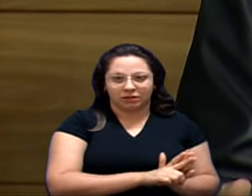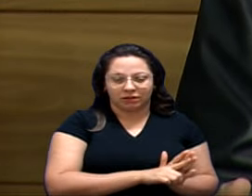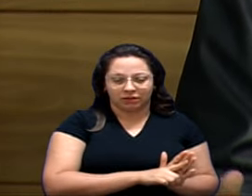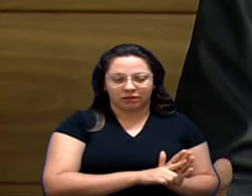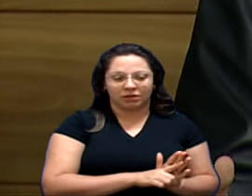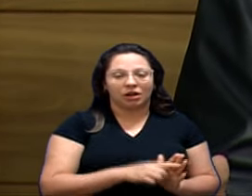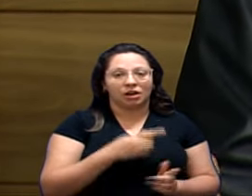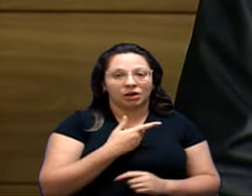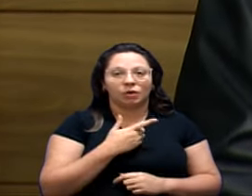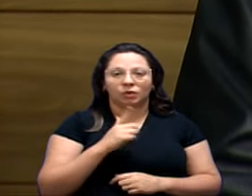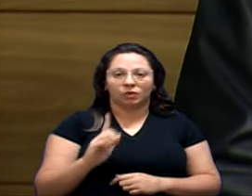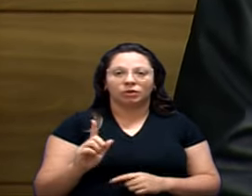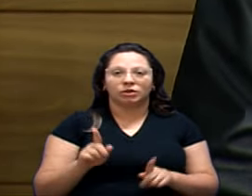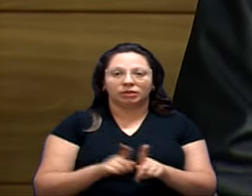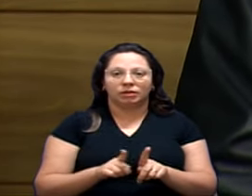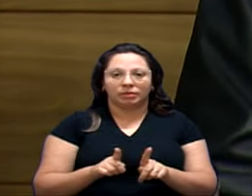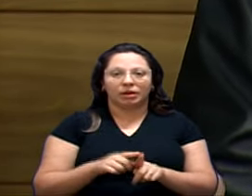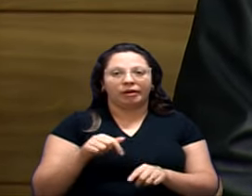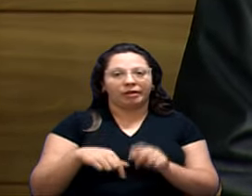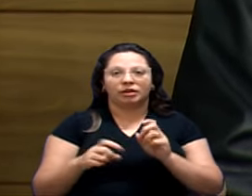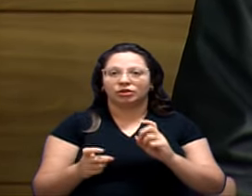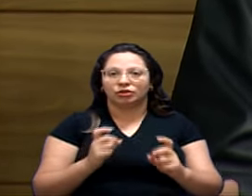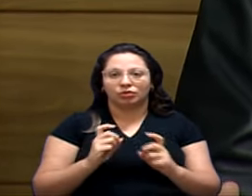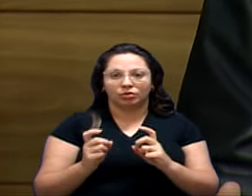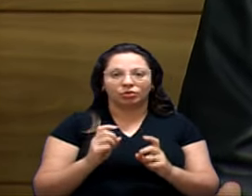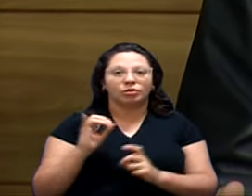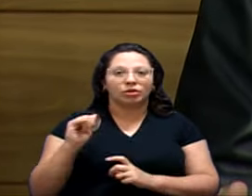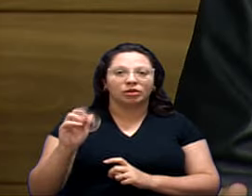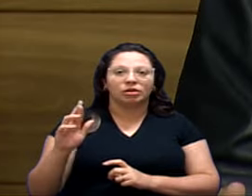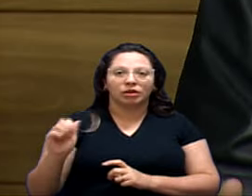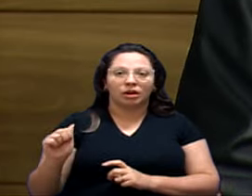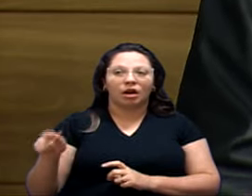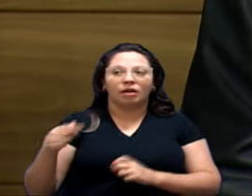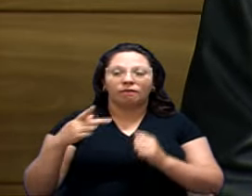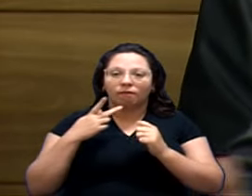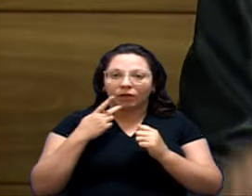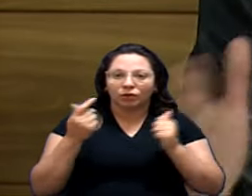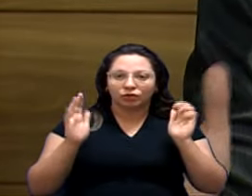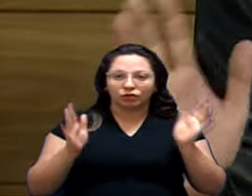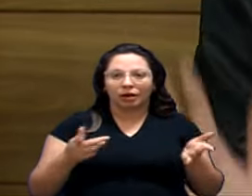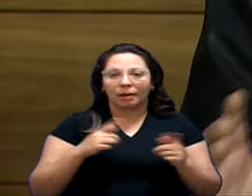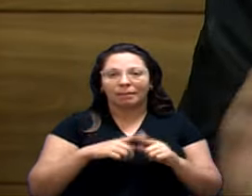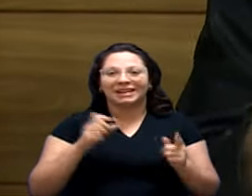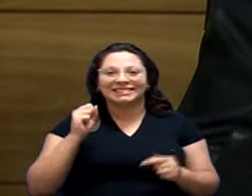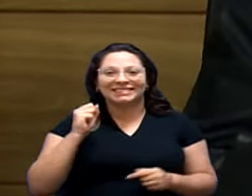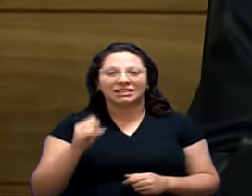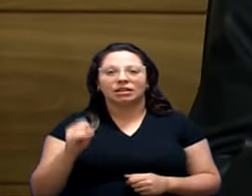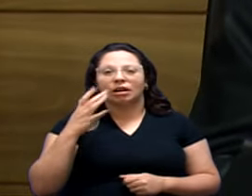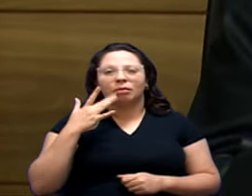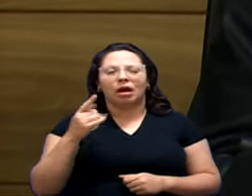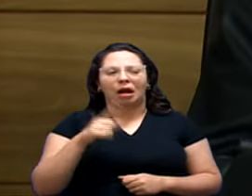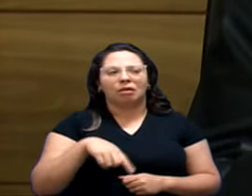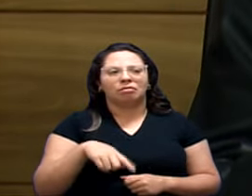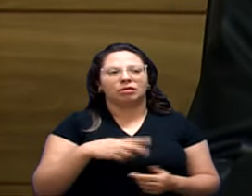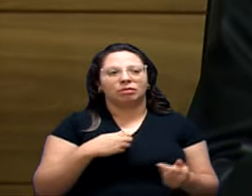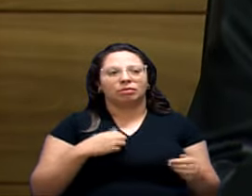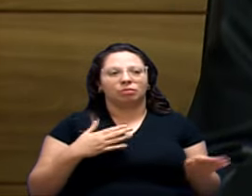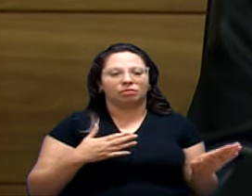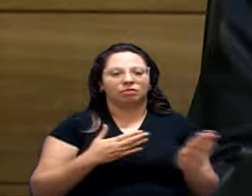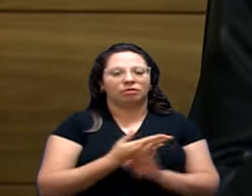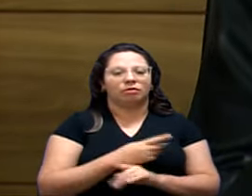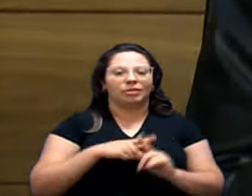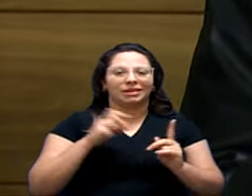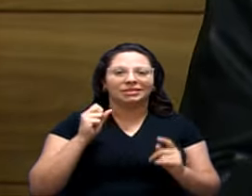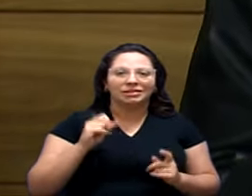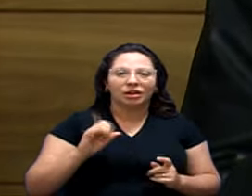ponto também se discute muito aqui nessa casa ver D ara comentou sobre isso vamos dizer que amanhã tá bom aprovou e se houver uma